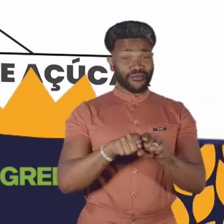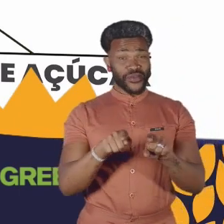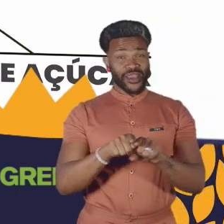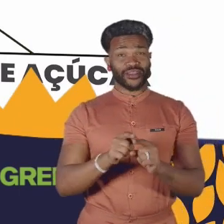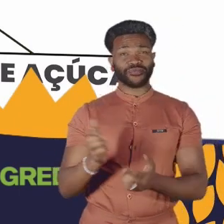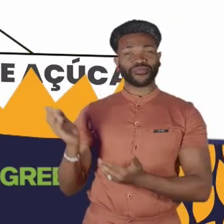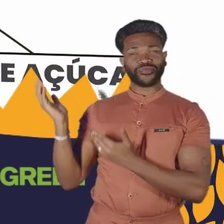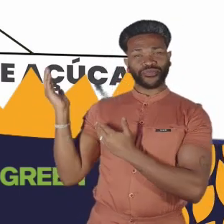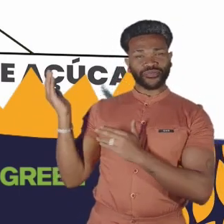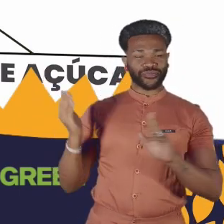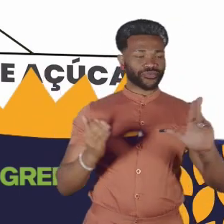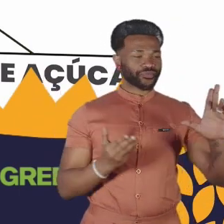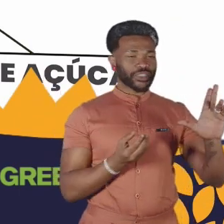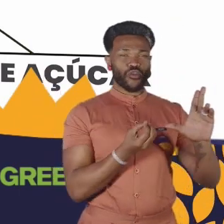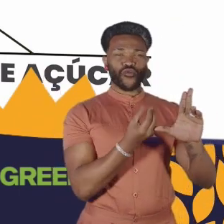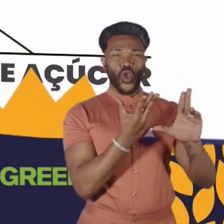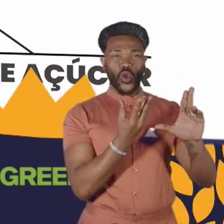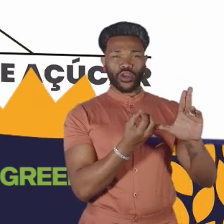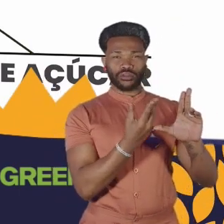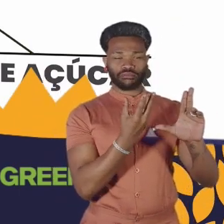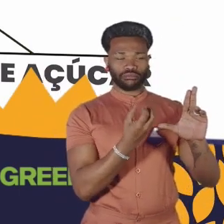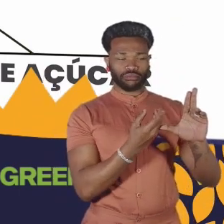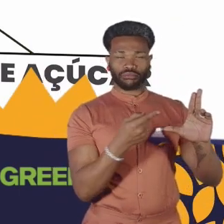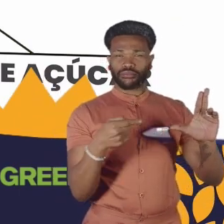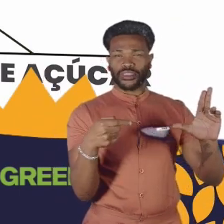flor, ela é composta